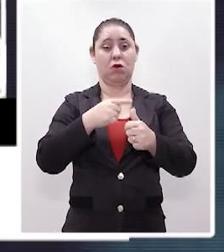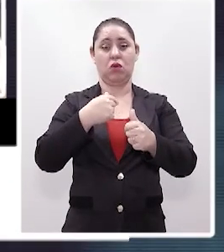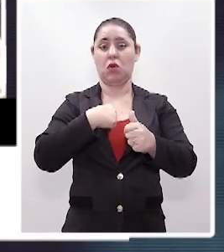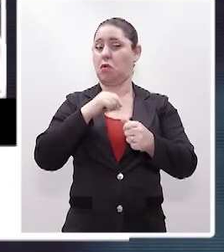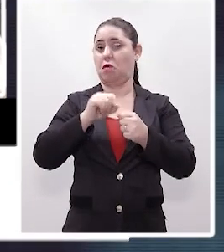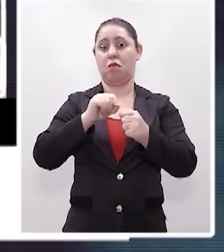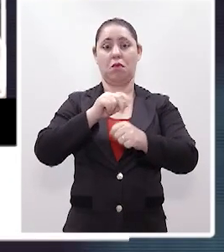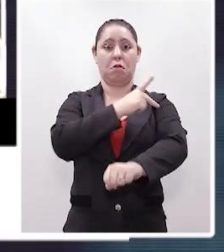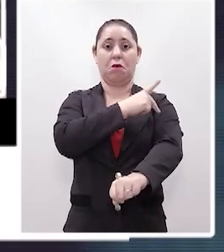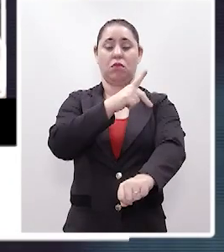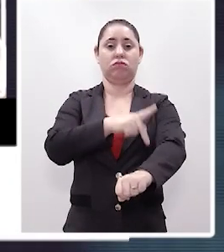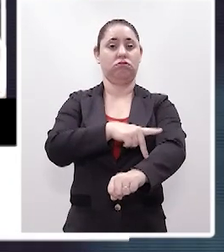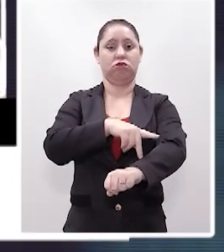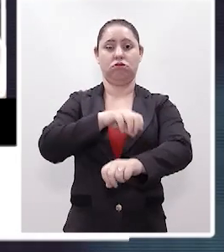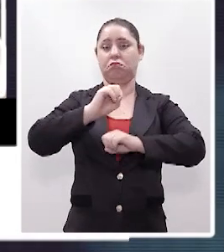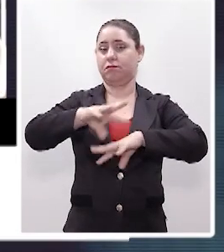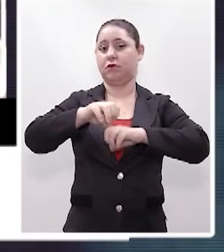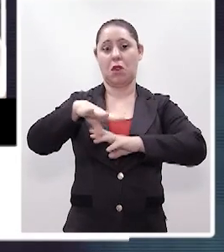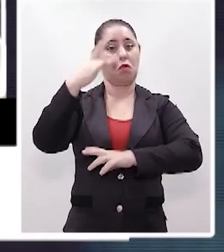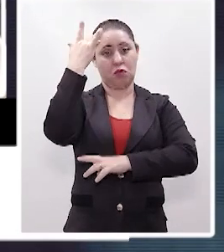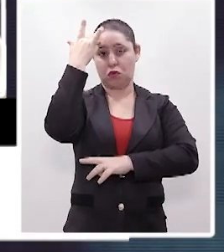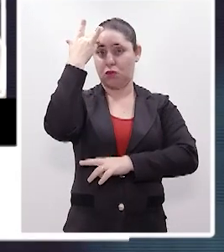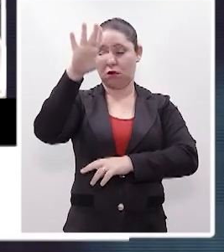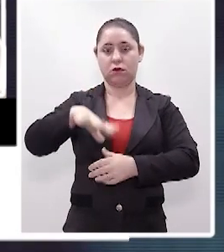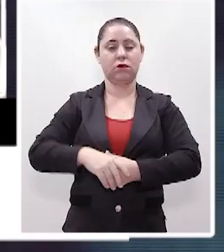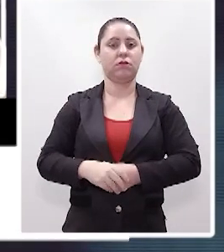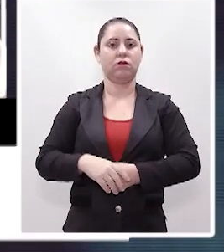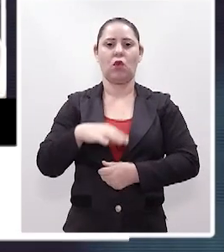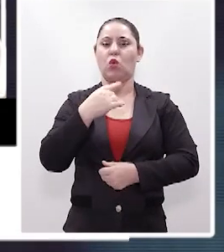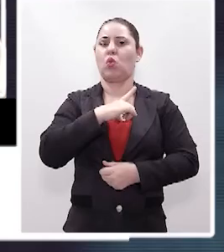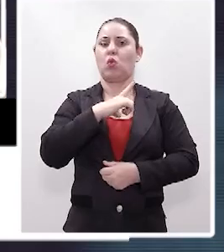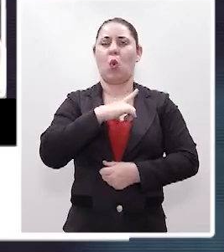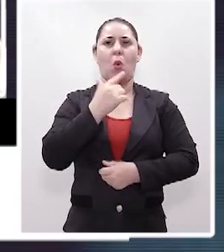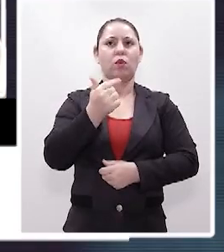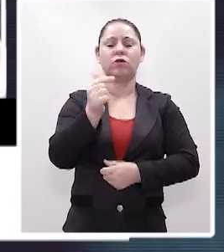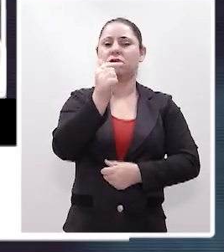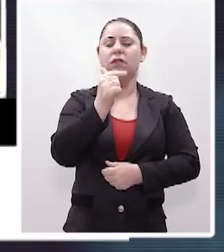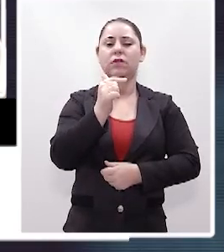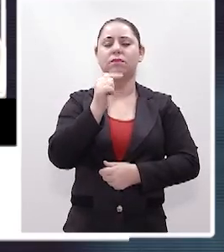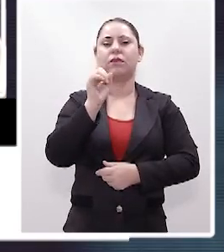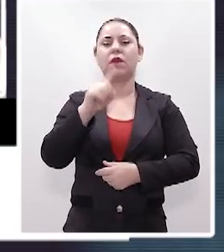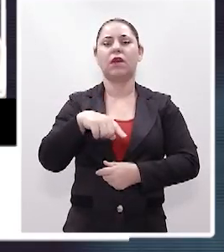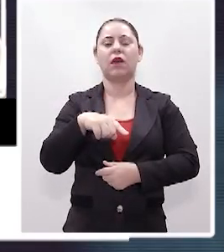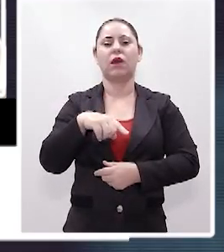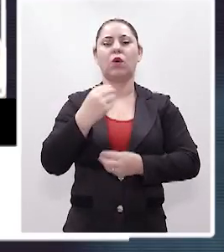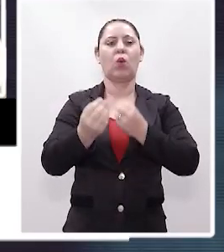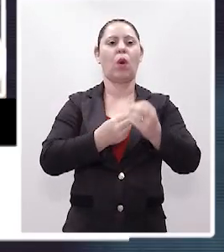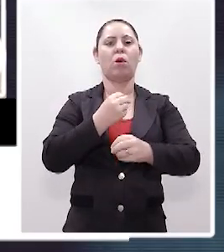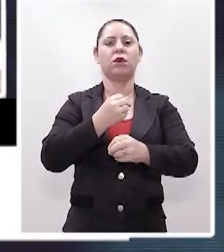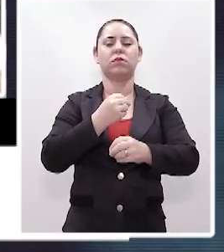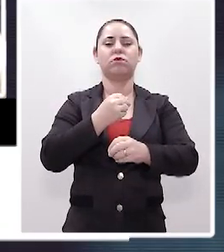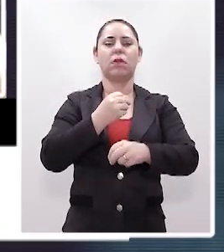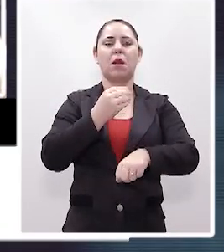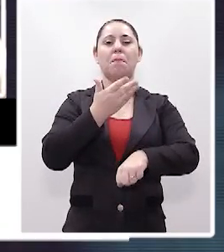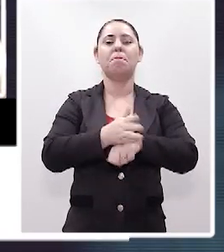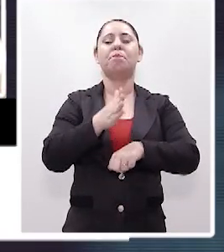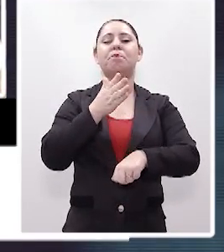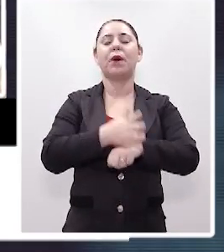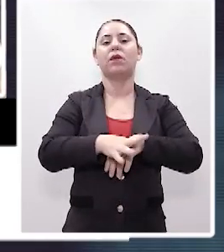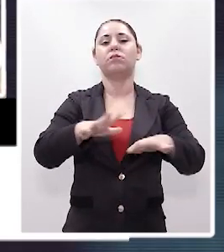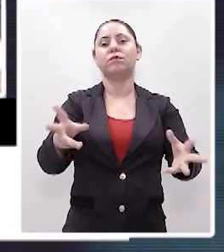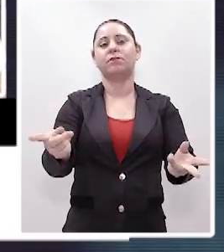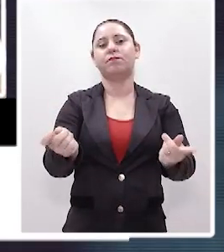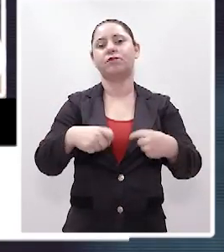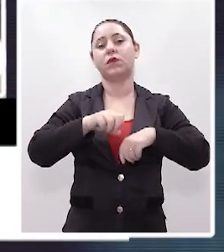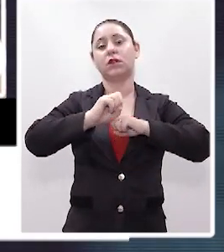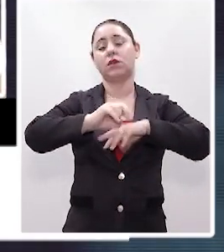não fiz pedagogia, eu não sei ensinar, já começa daí, já não tem essa disciplina, essa forma de